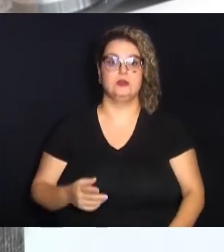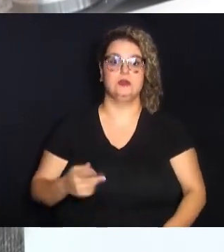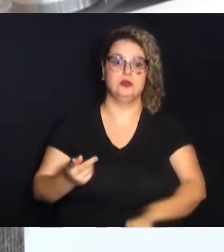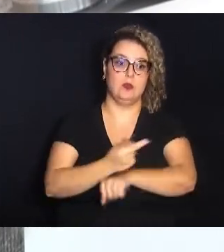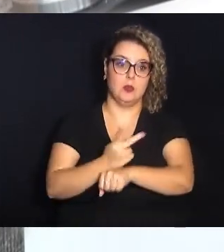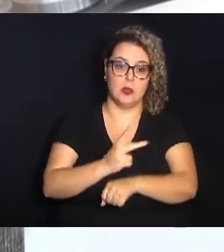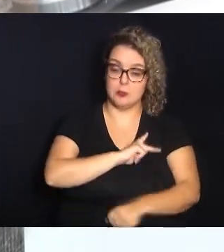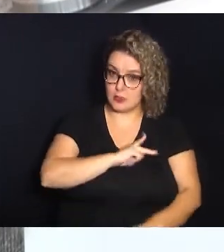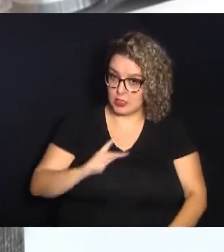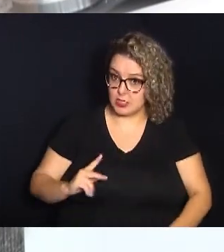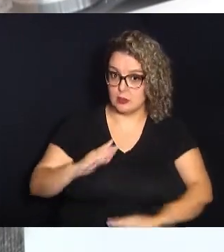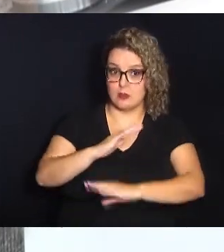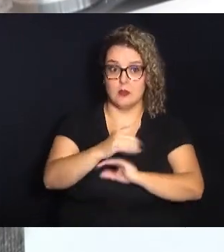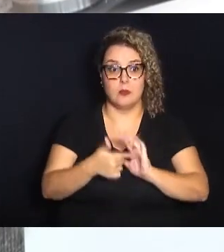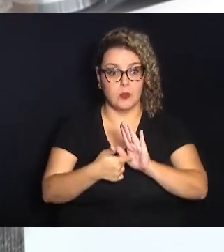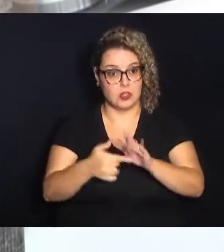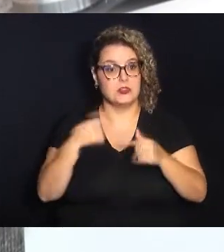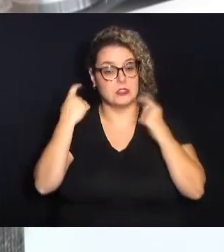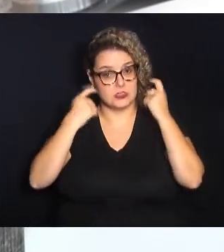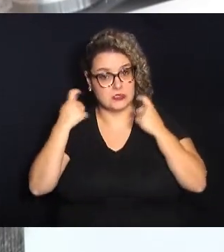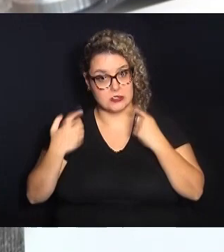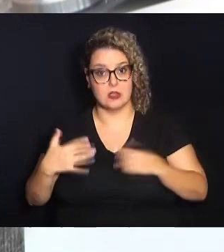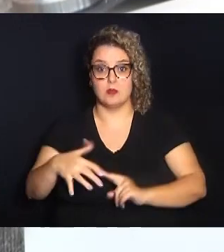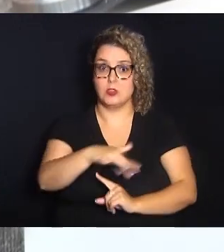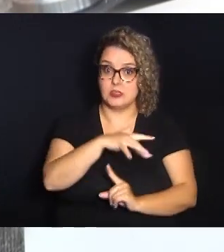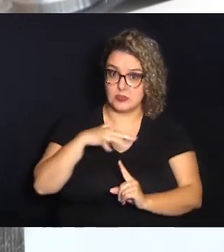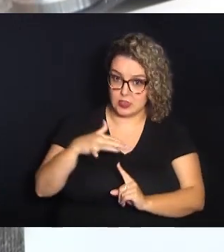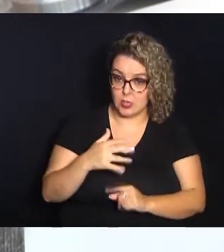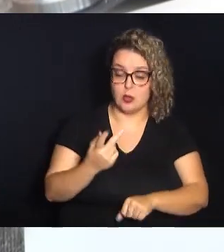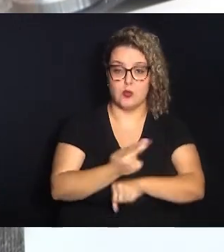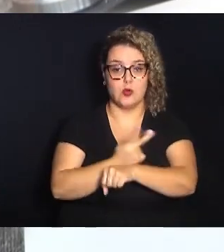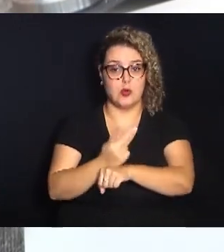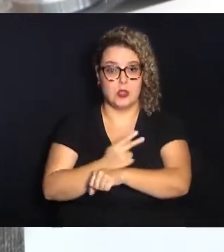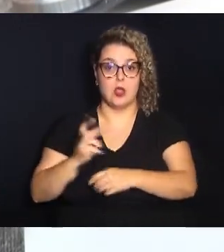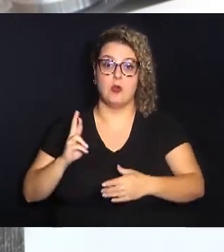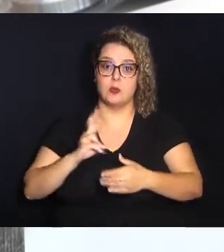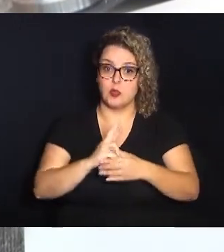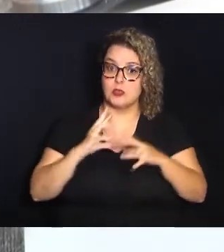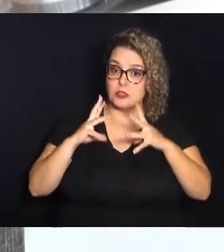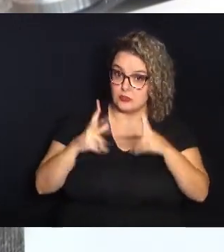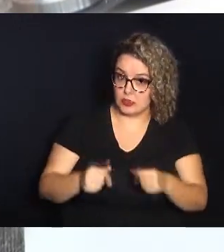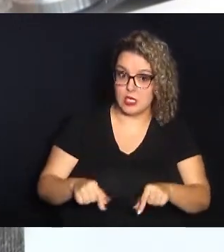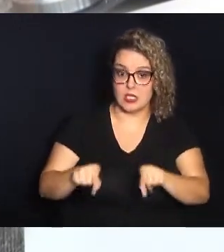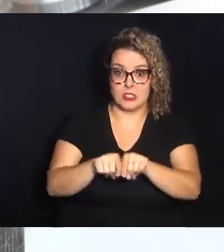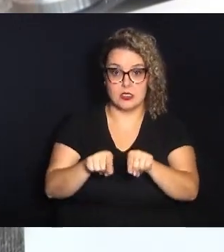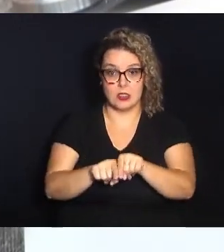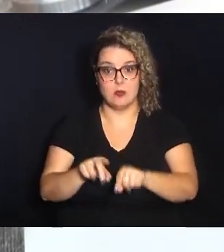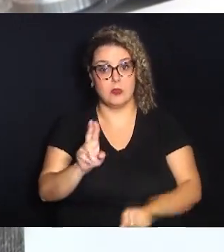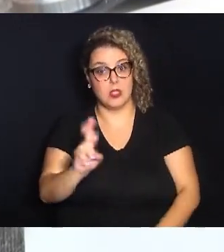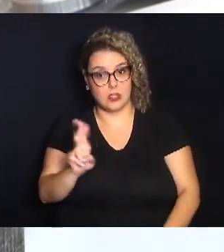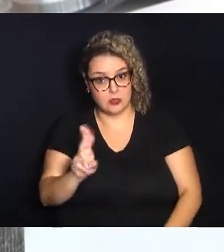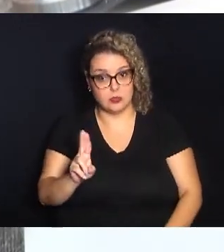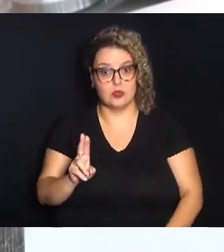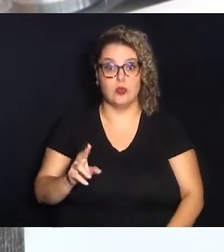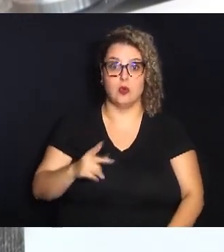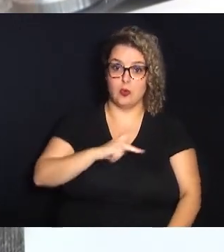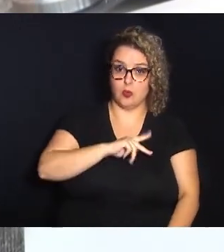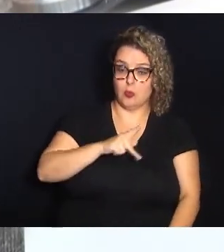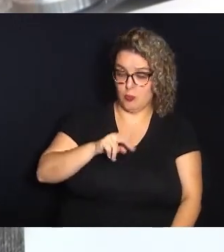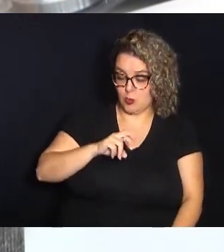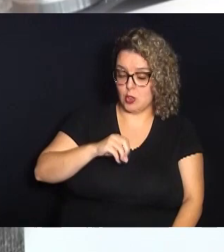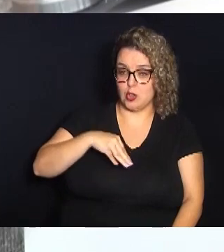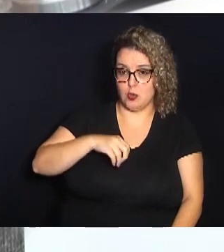hoje procurar o presidente da casa demonstrar essa preocupação ambiental procurar o procurador geral inclusive para nomear